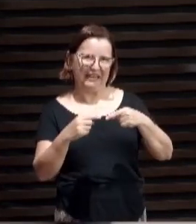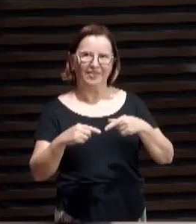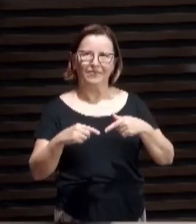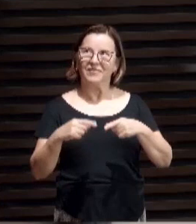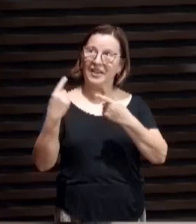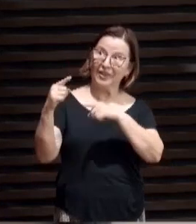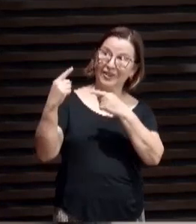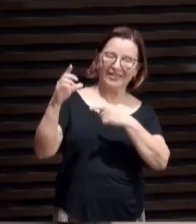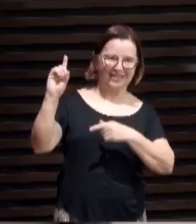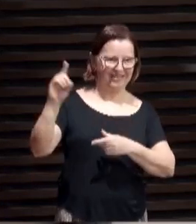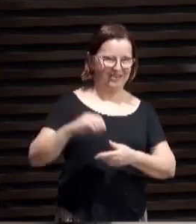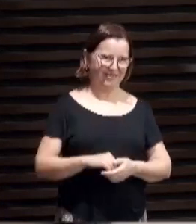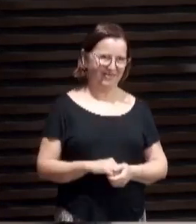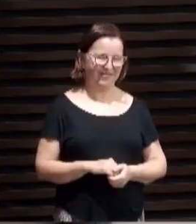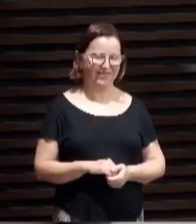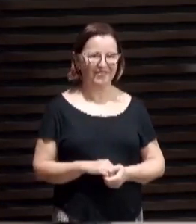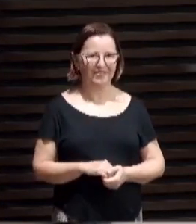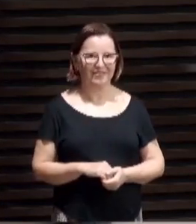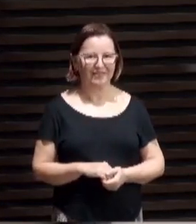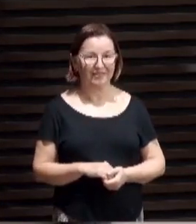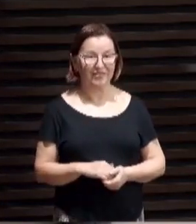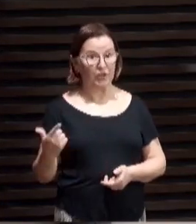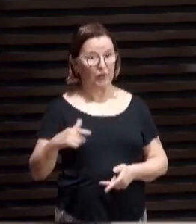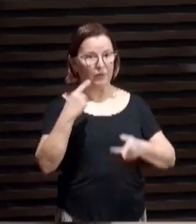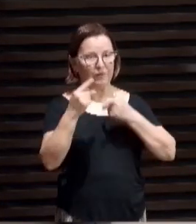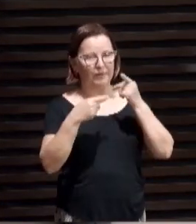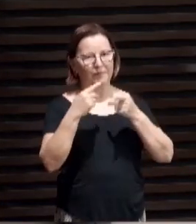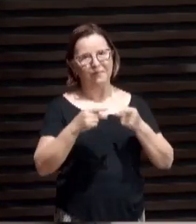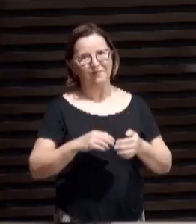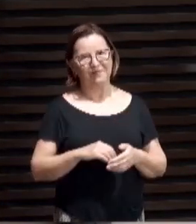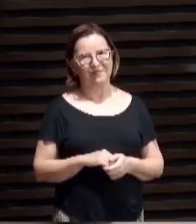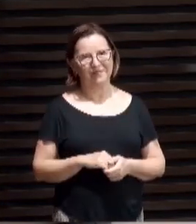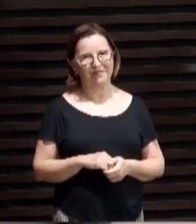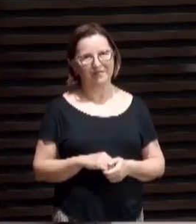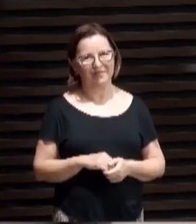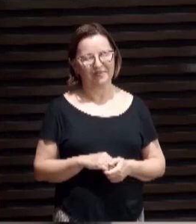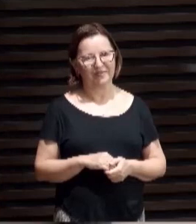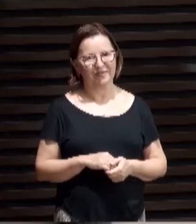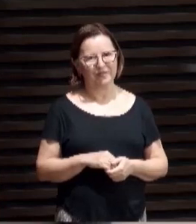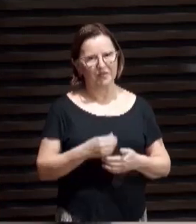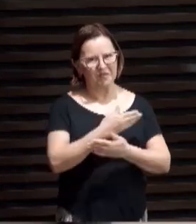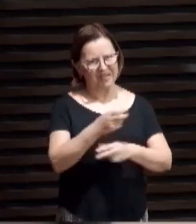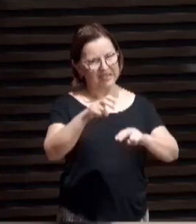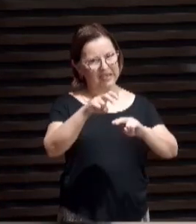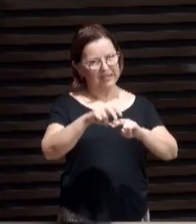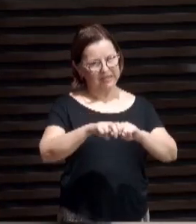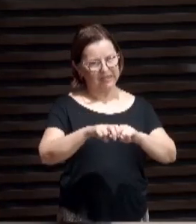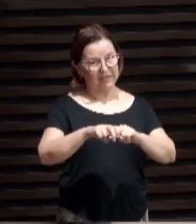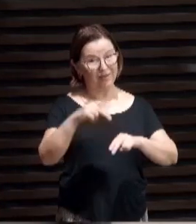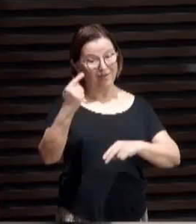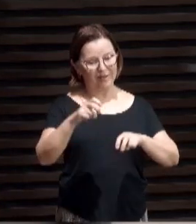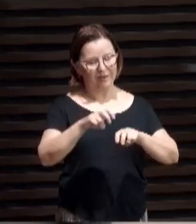Eu volto a dizer aqui. Você que se assenta no seu sofá,